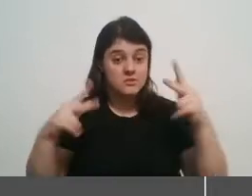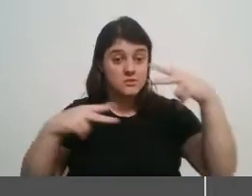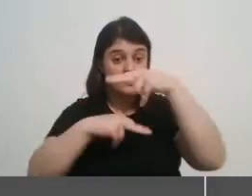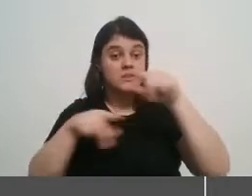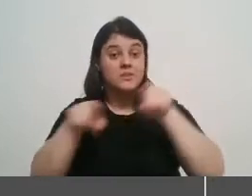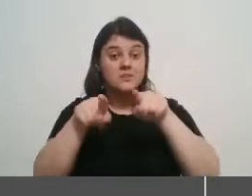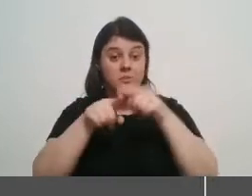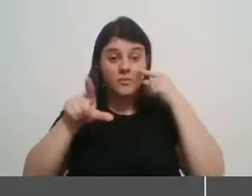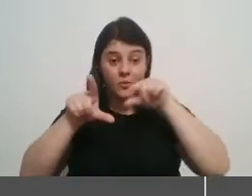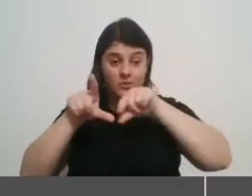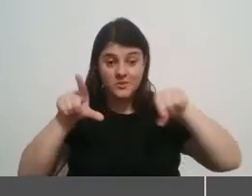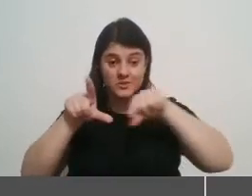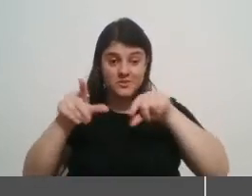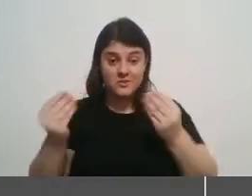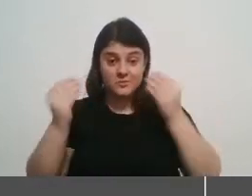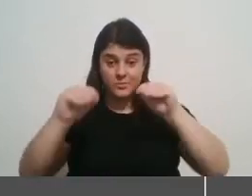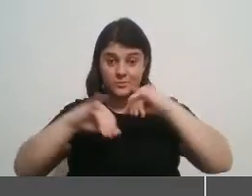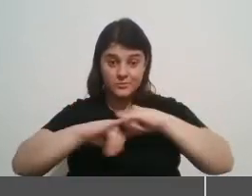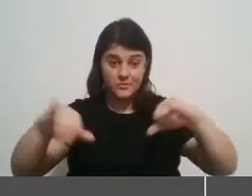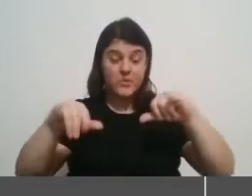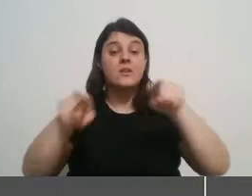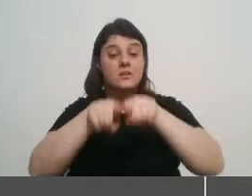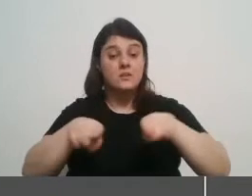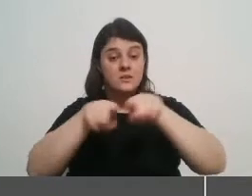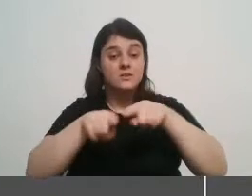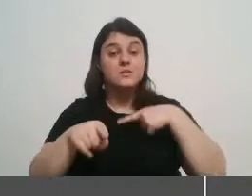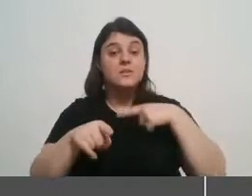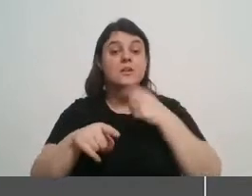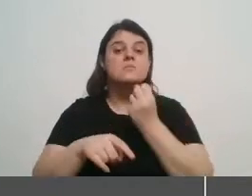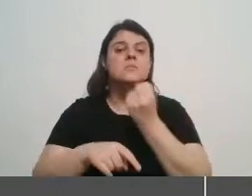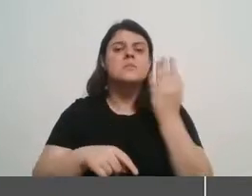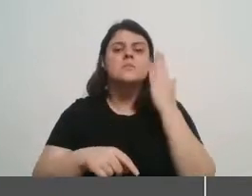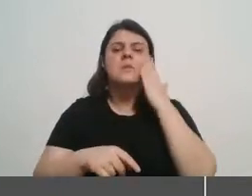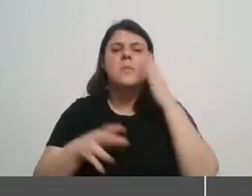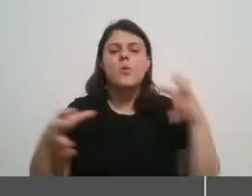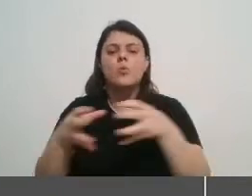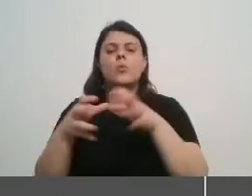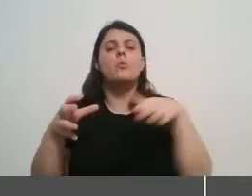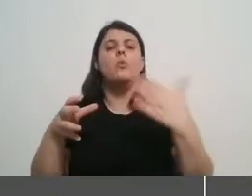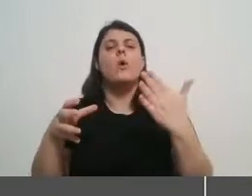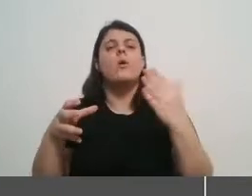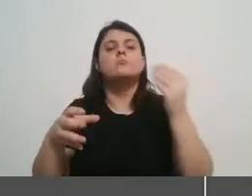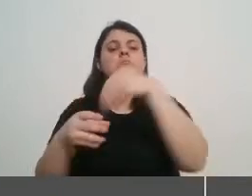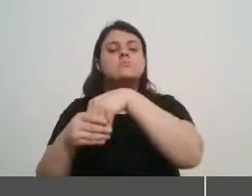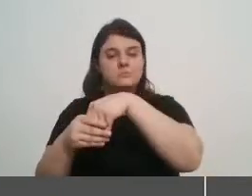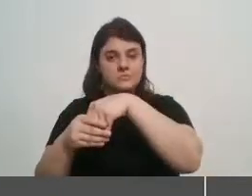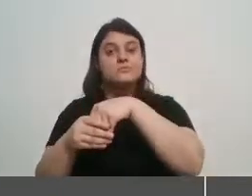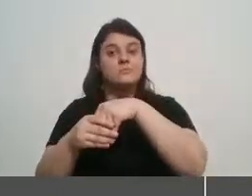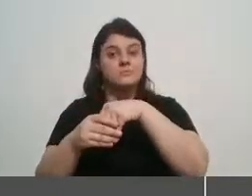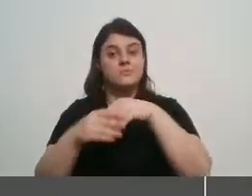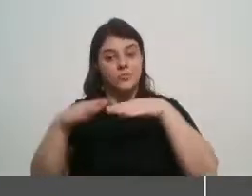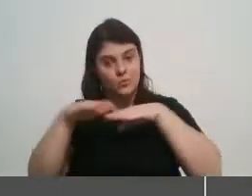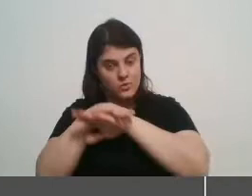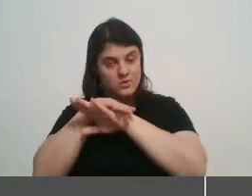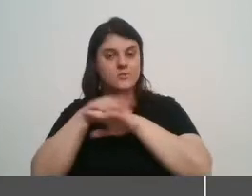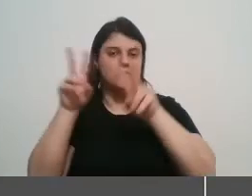que a fotografia foi publicada. Tem também a classificação que essa fotografia vai receber no arquivo remissivo de assuntos